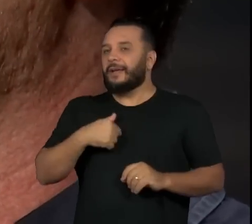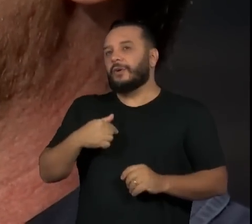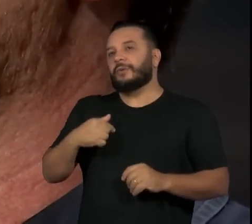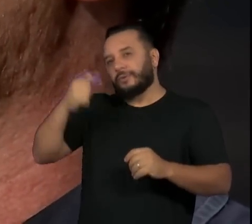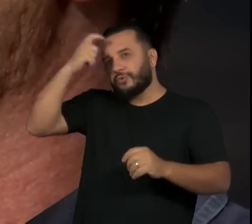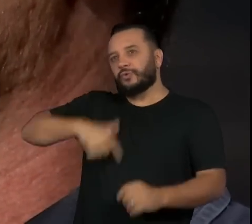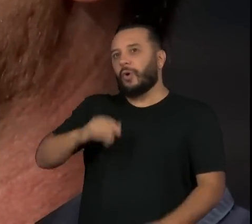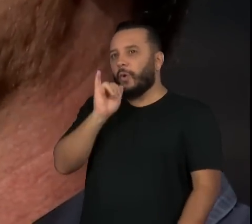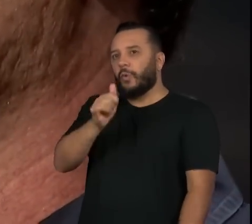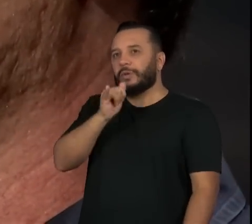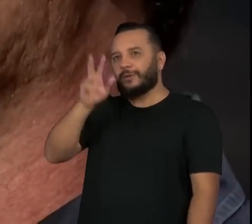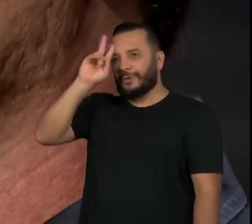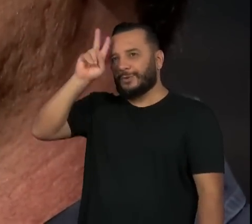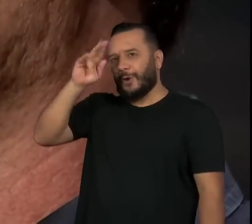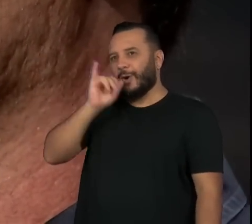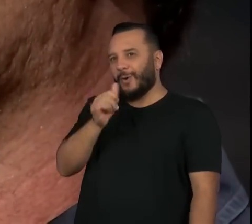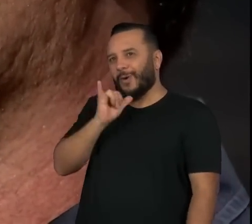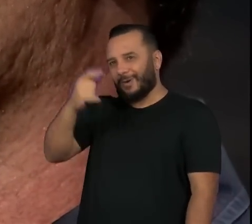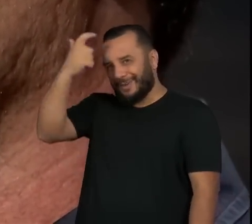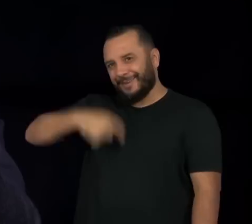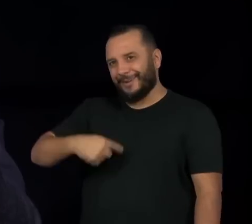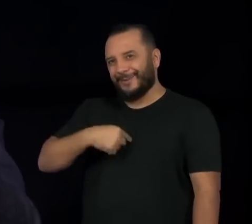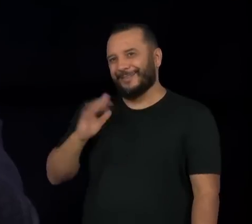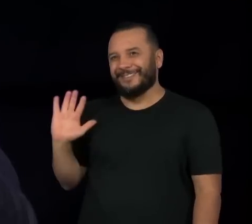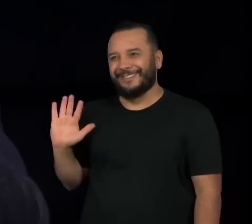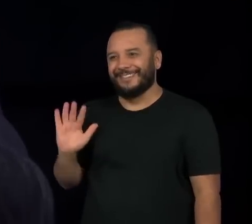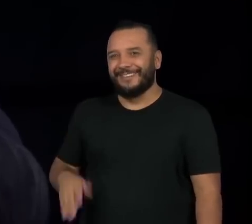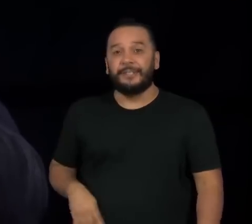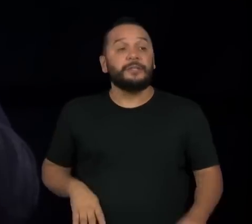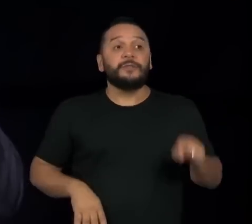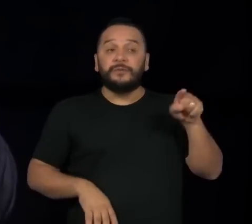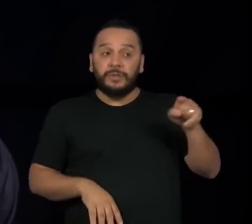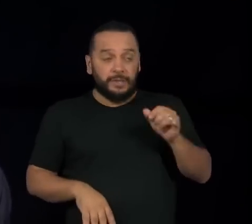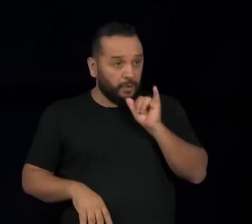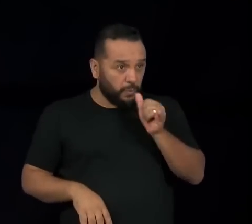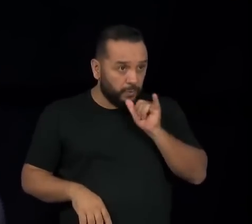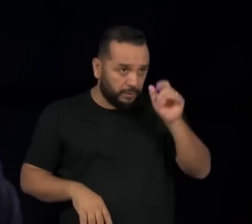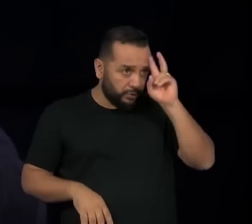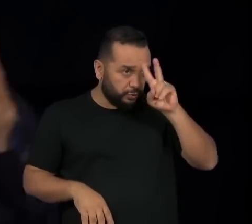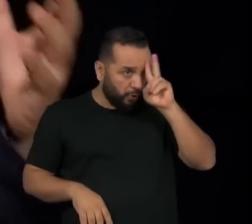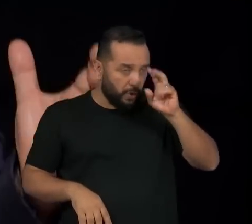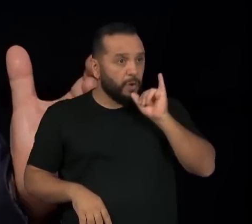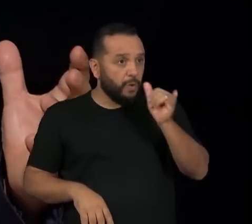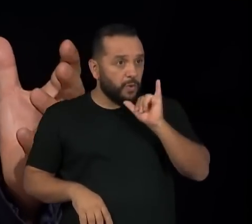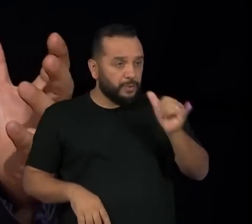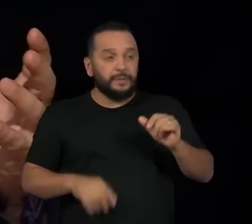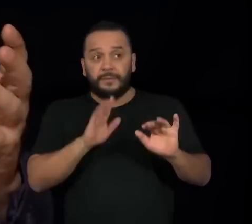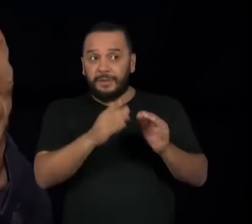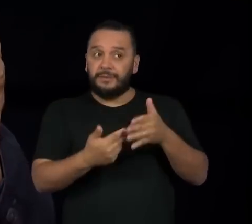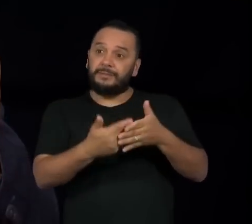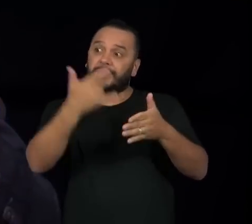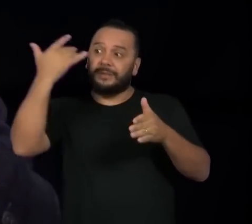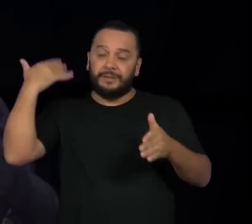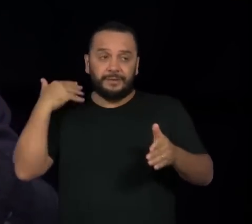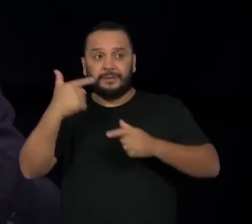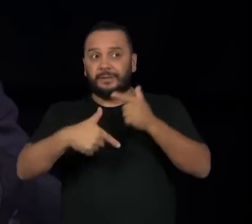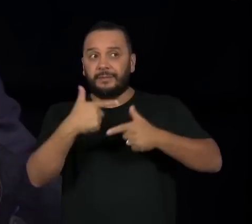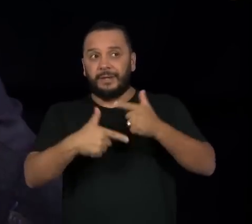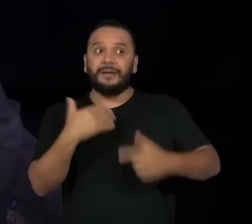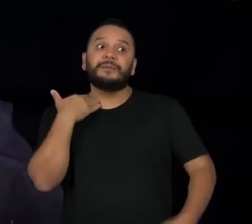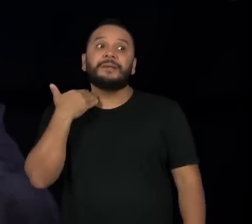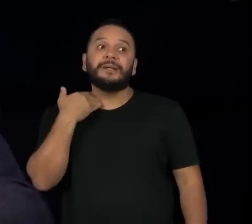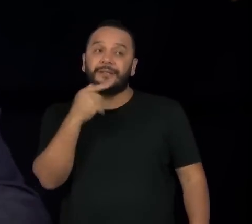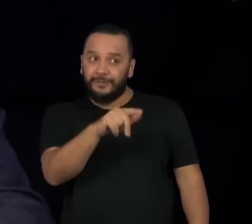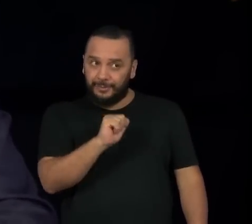Eu não tenho dúvida disso. Eu sou um contador de histórias. Agora, você é um contador de histórias que tem um passado de banqueiro e que